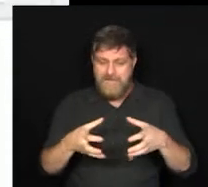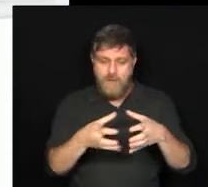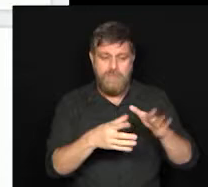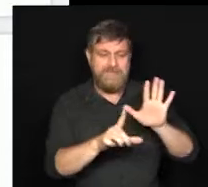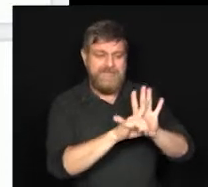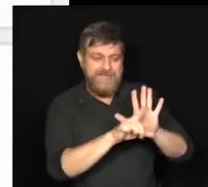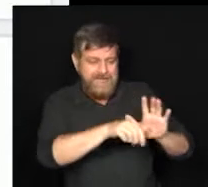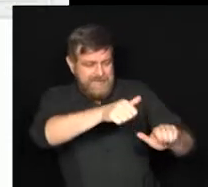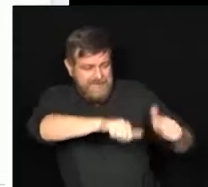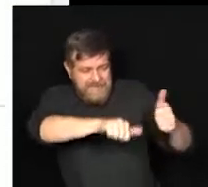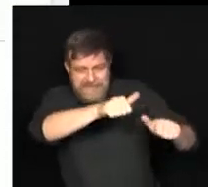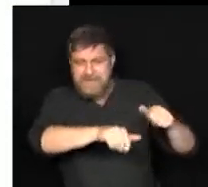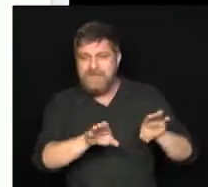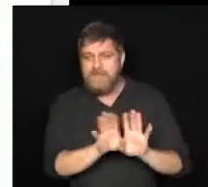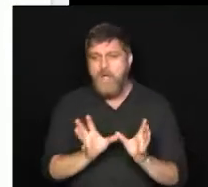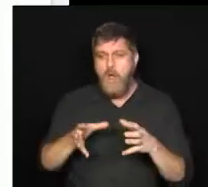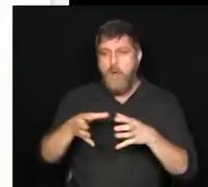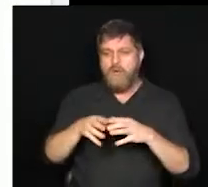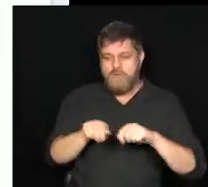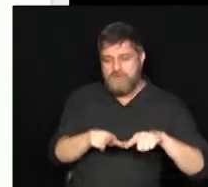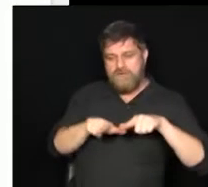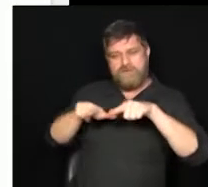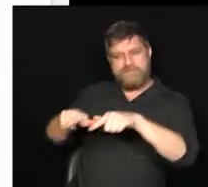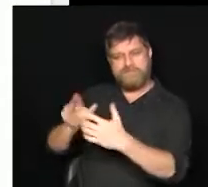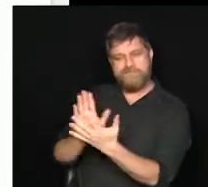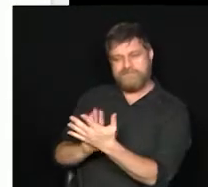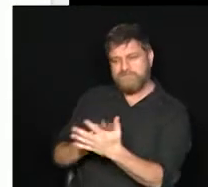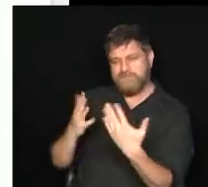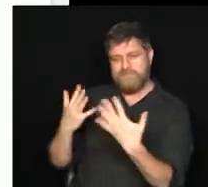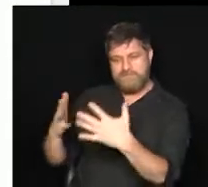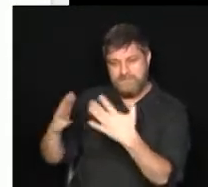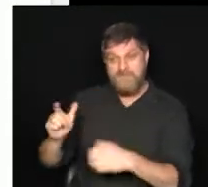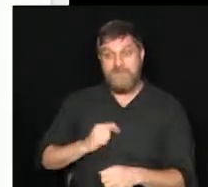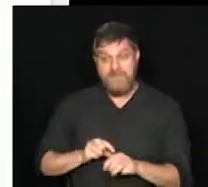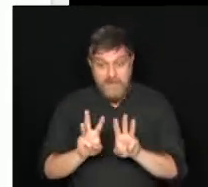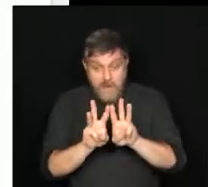e Legalidade, comissão de honraria. Então você viu aí,